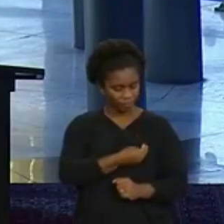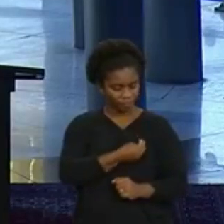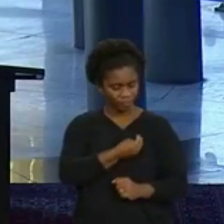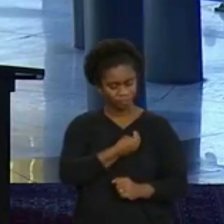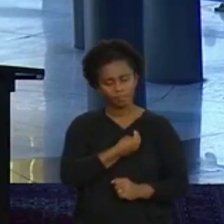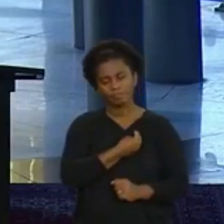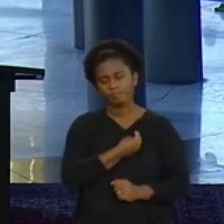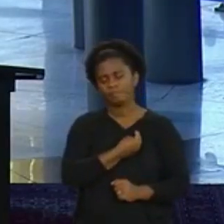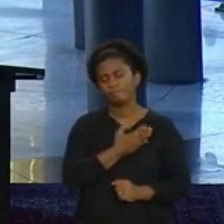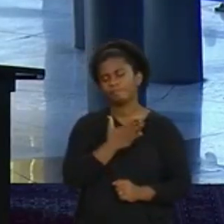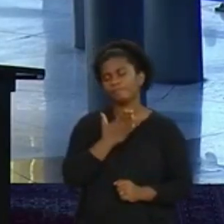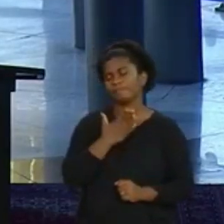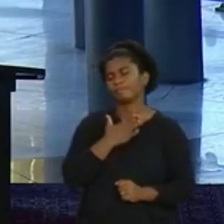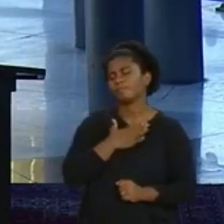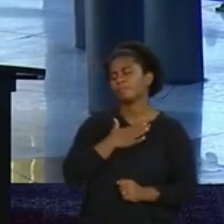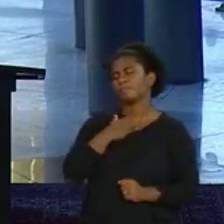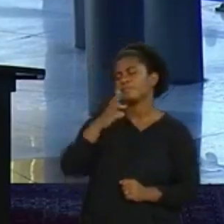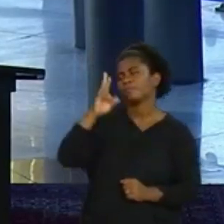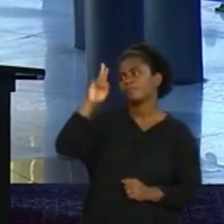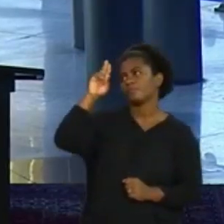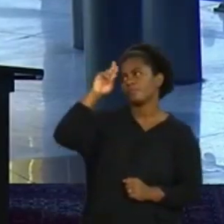Ah, meu Senhor,